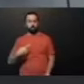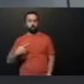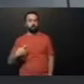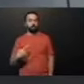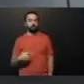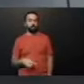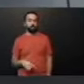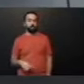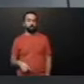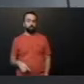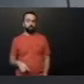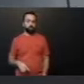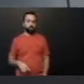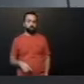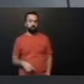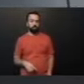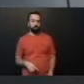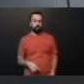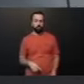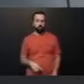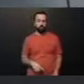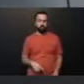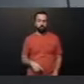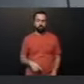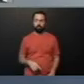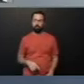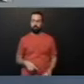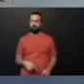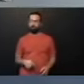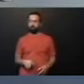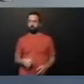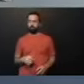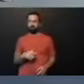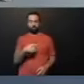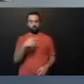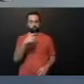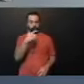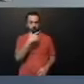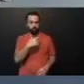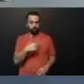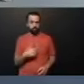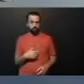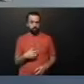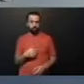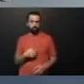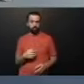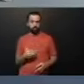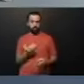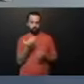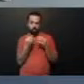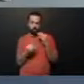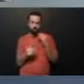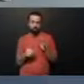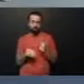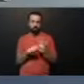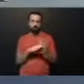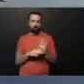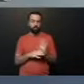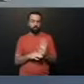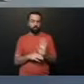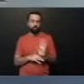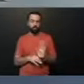Primeiramente, quando você vai fazer uma receita, nós separamos o quê? Os ingredientes, tá?